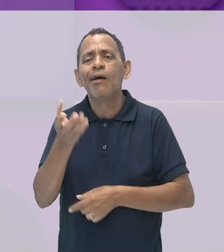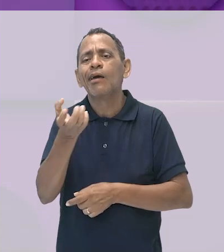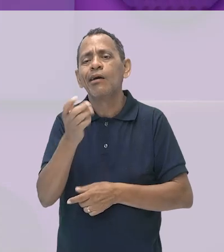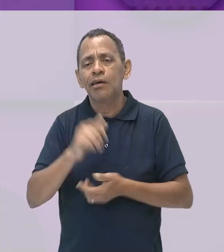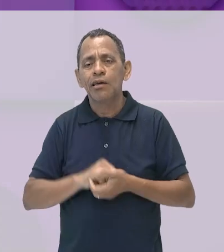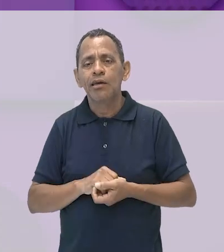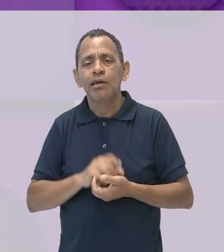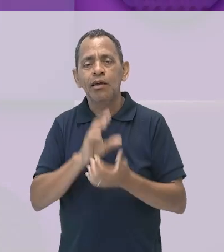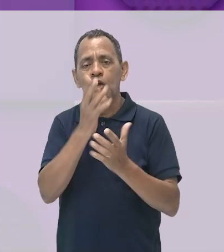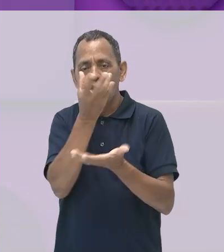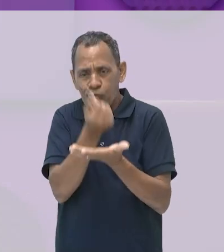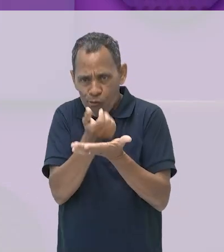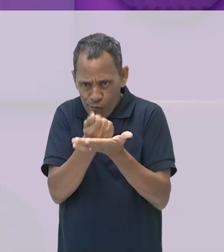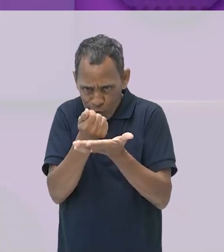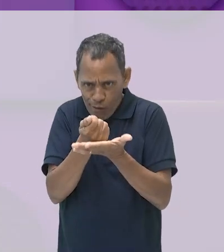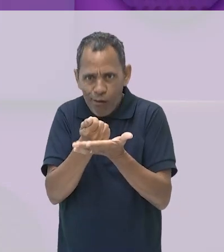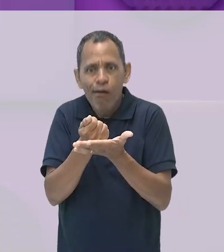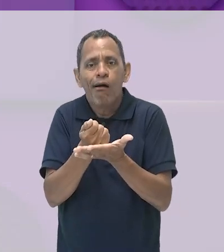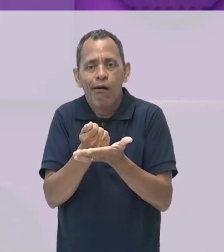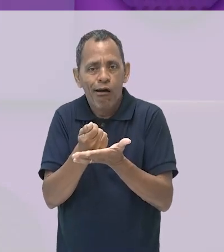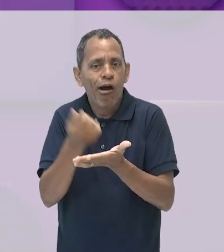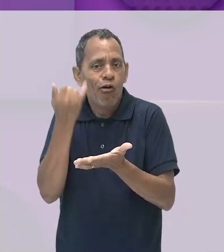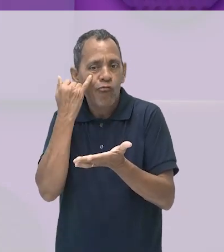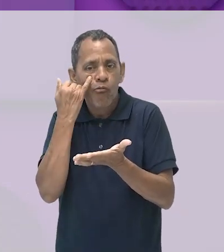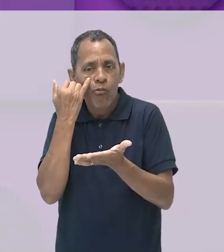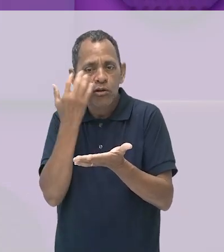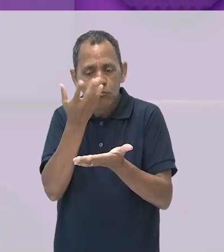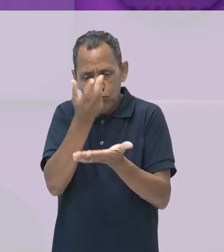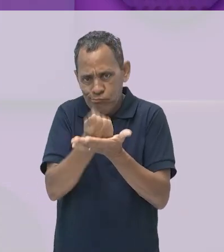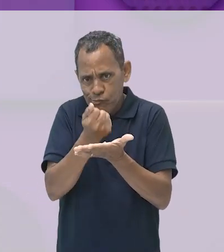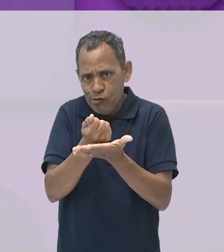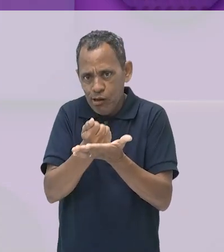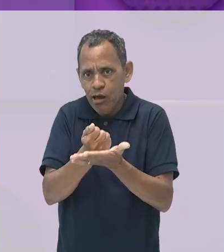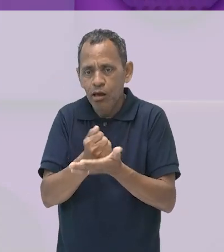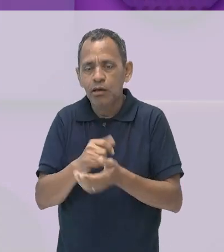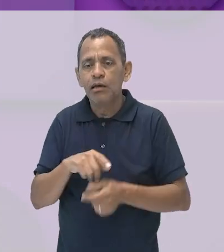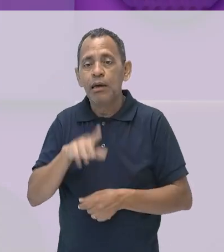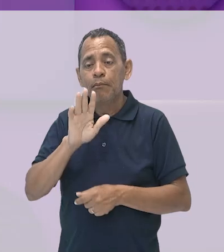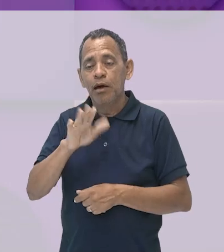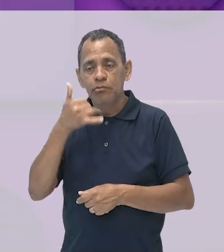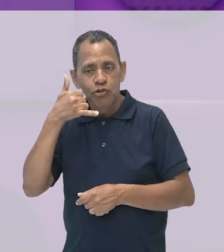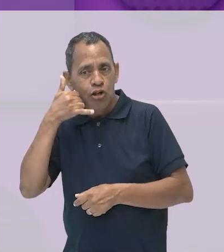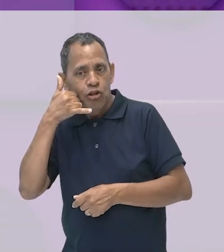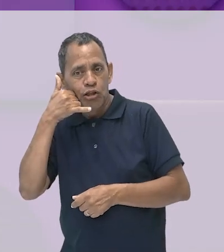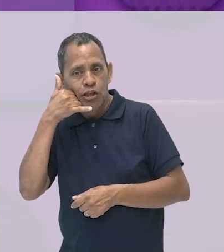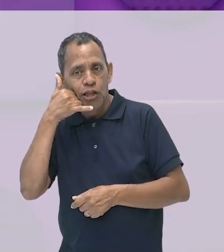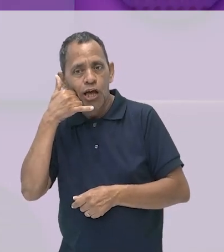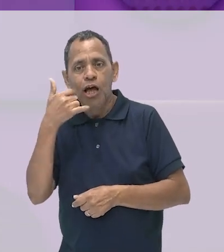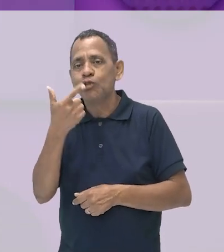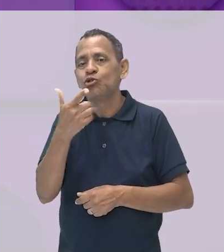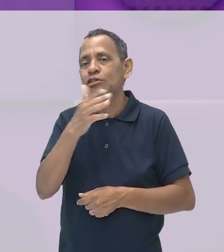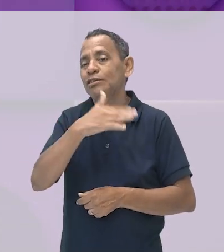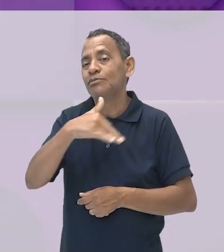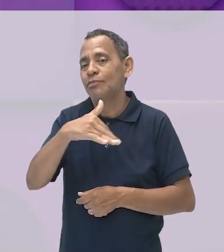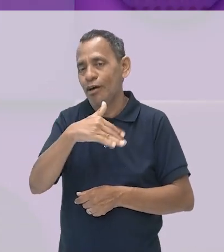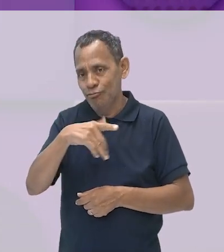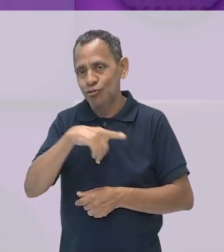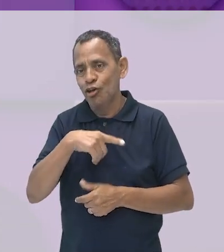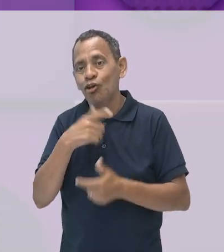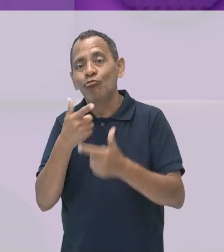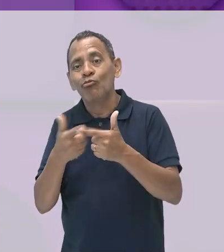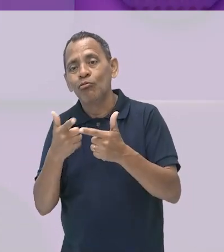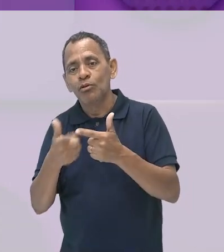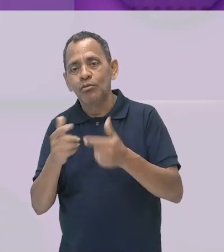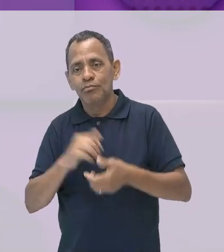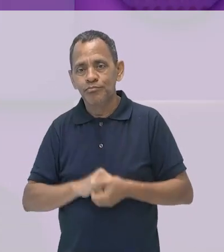que a memória já está cheia, já é insuficiente o espaço, e aí, né? Então surgiu esse problema aí da Sofia. Qual é